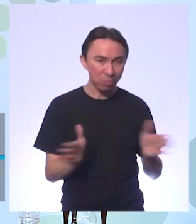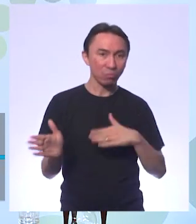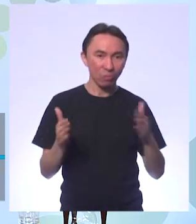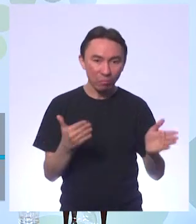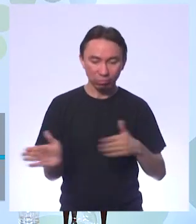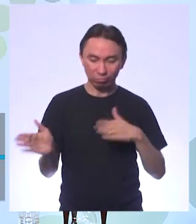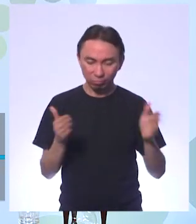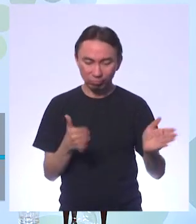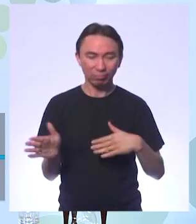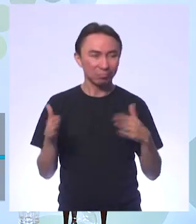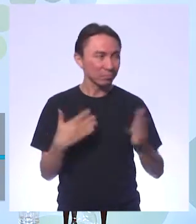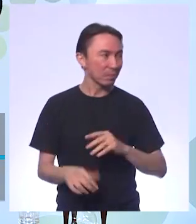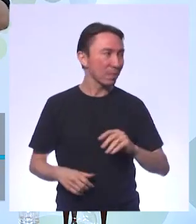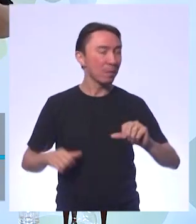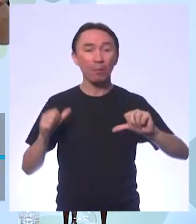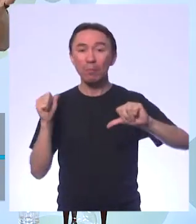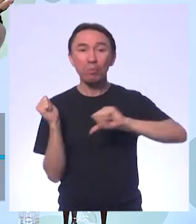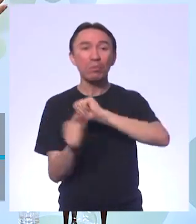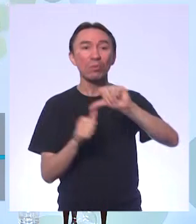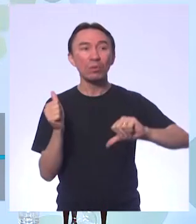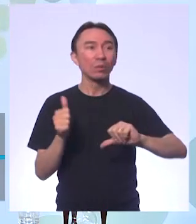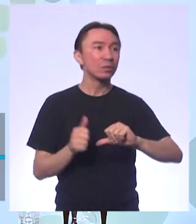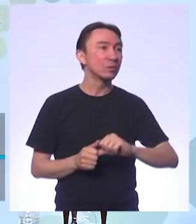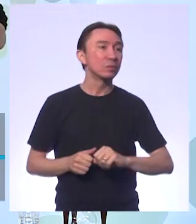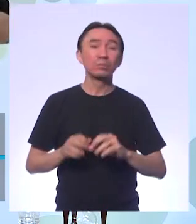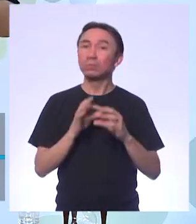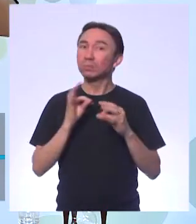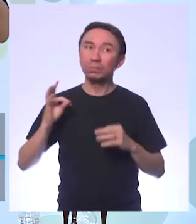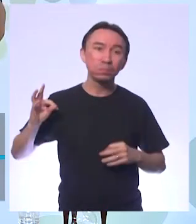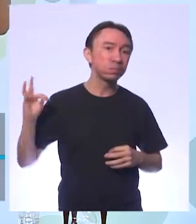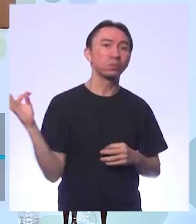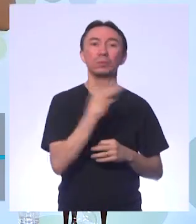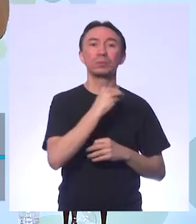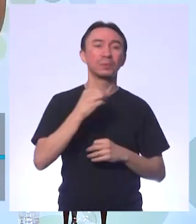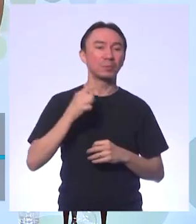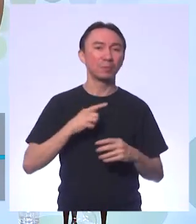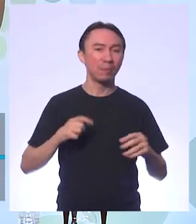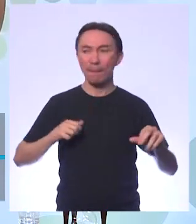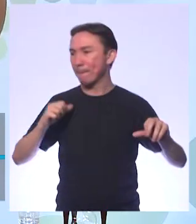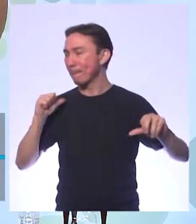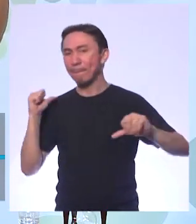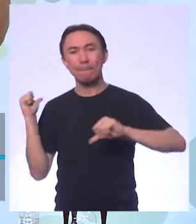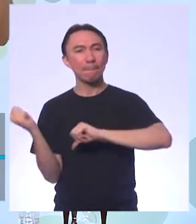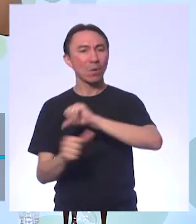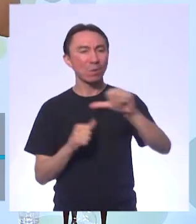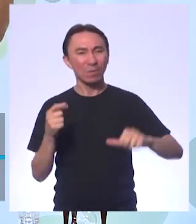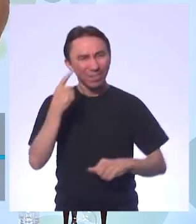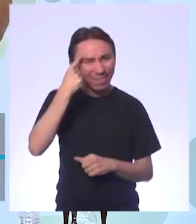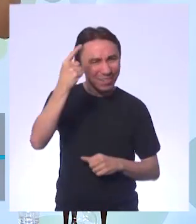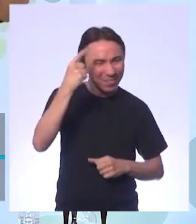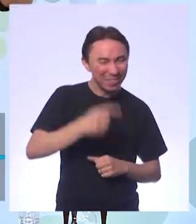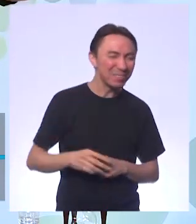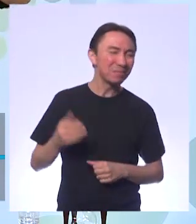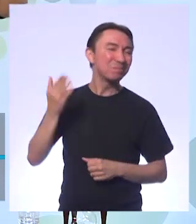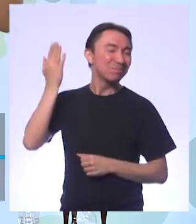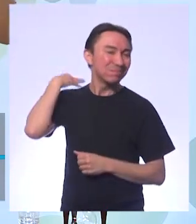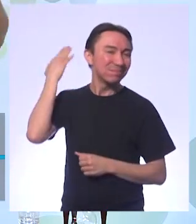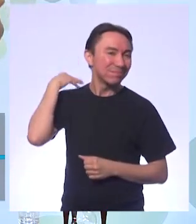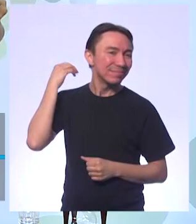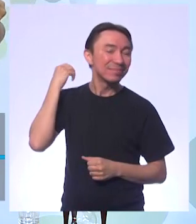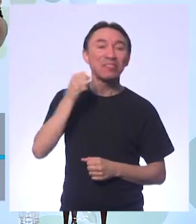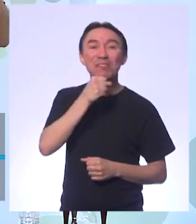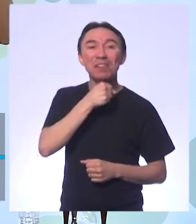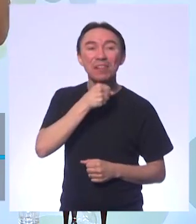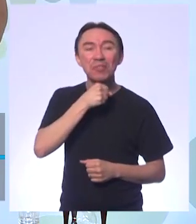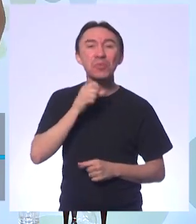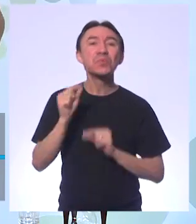Inglaterra para mudar todas as relações. É só vocês lembrarem lá do antigo regime, como que era a relação